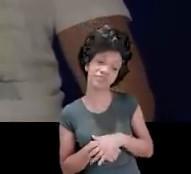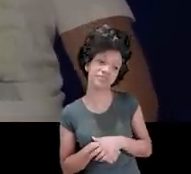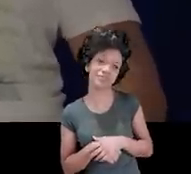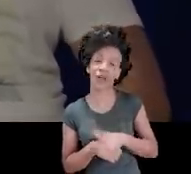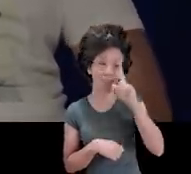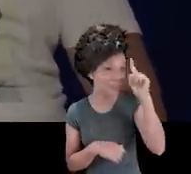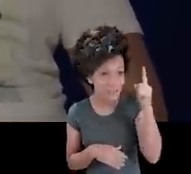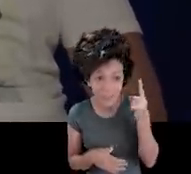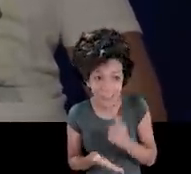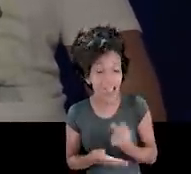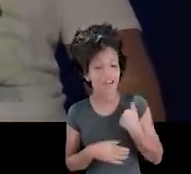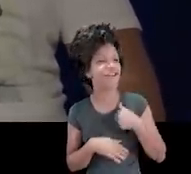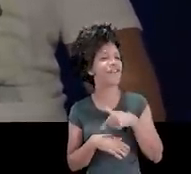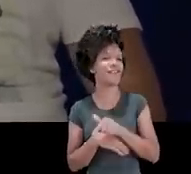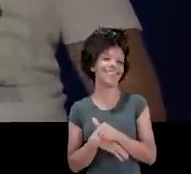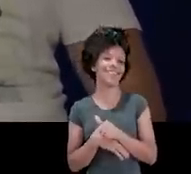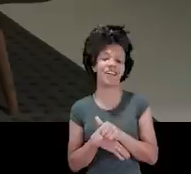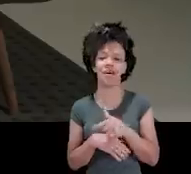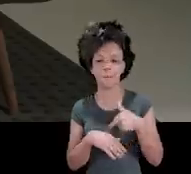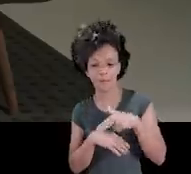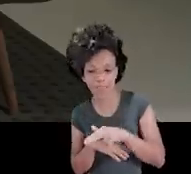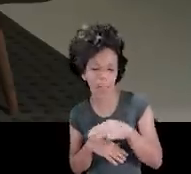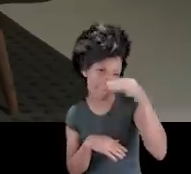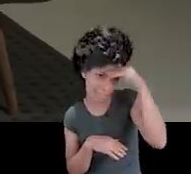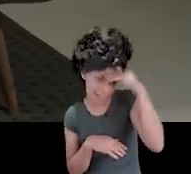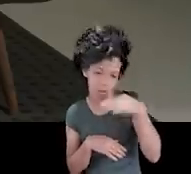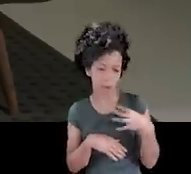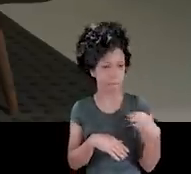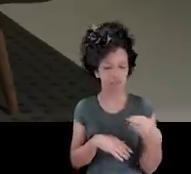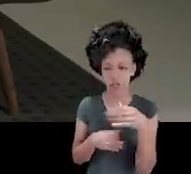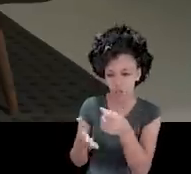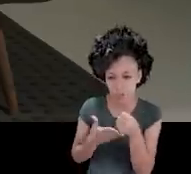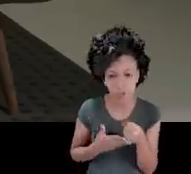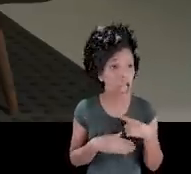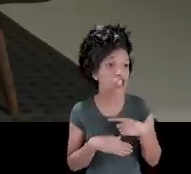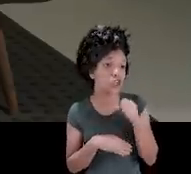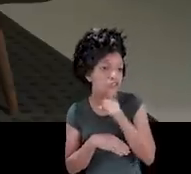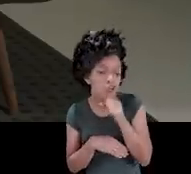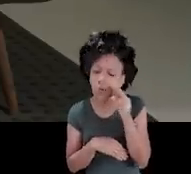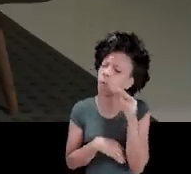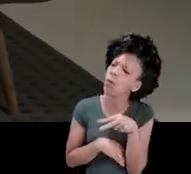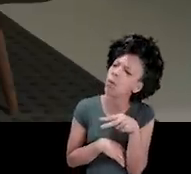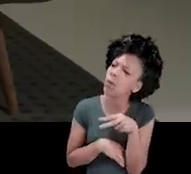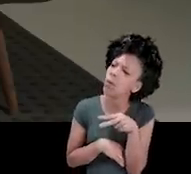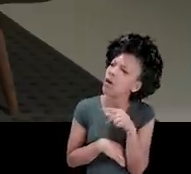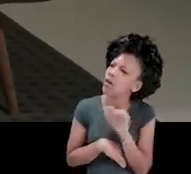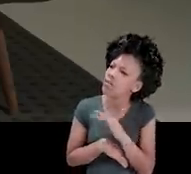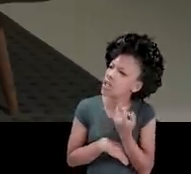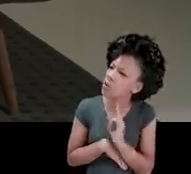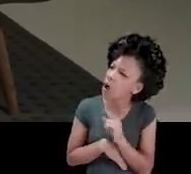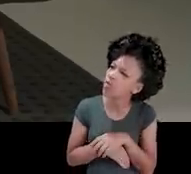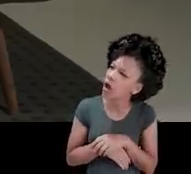mesmo dia, buscar meu filho no apartamento dos padrinhos dele, aí tinha um senhor de bengala, assim, olhou pra mim e falou assim, ué, você não morreu,